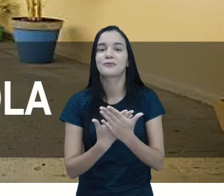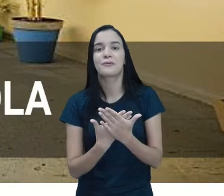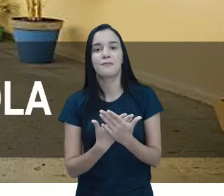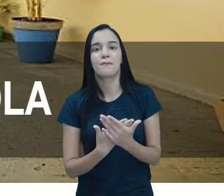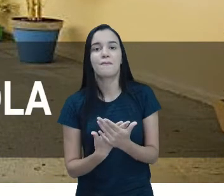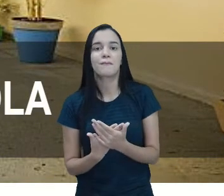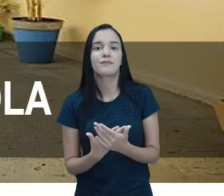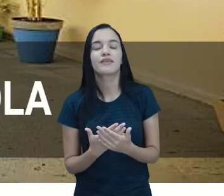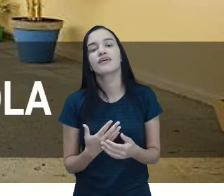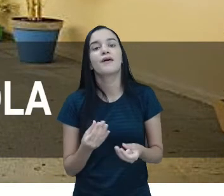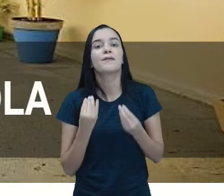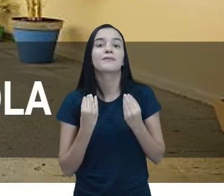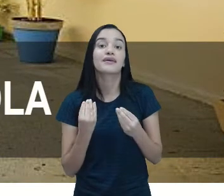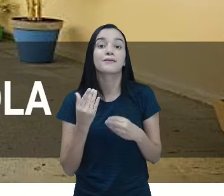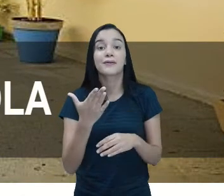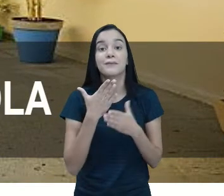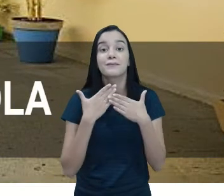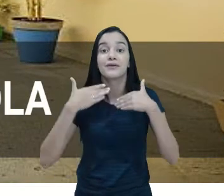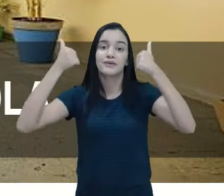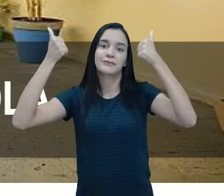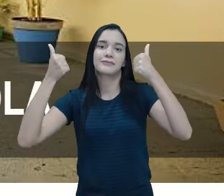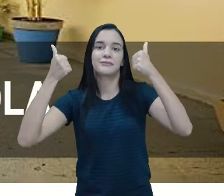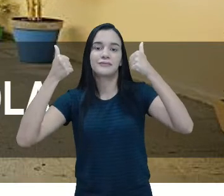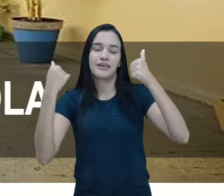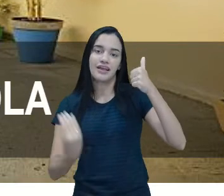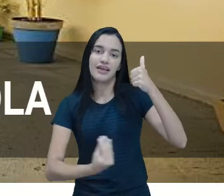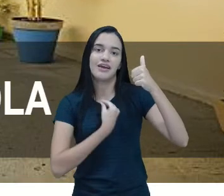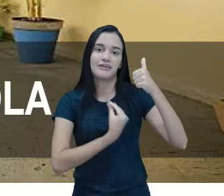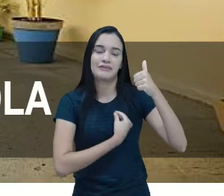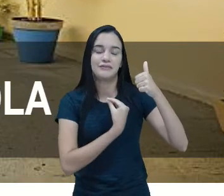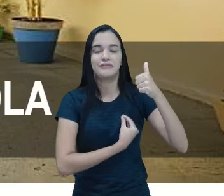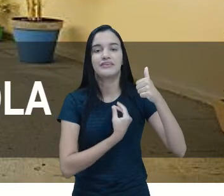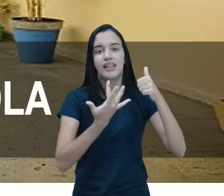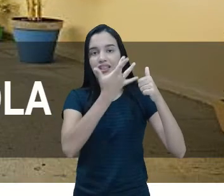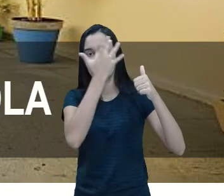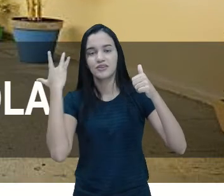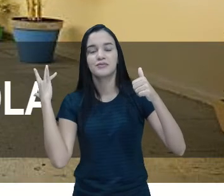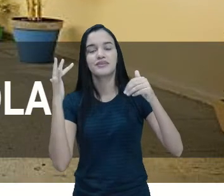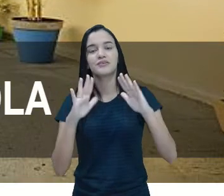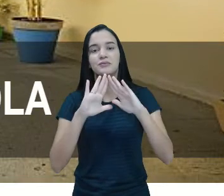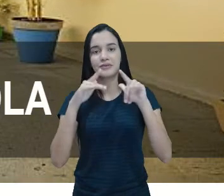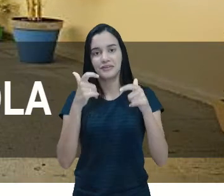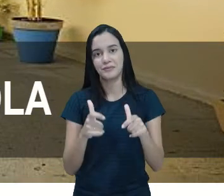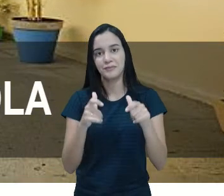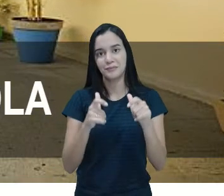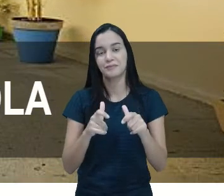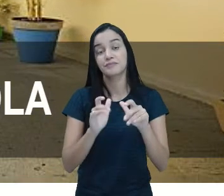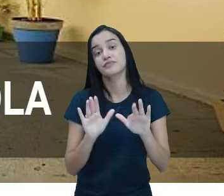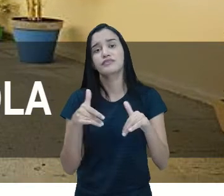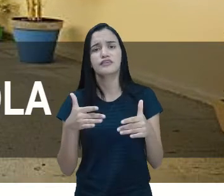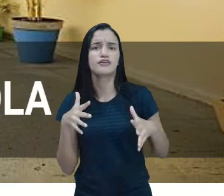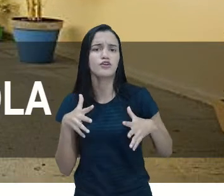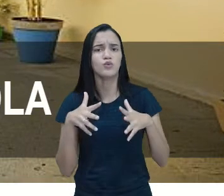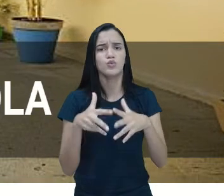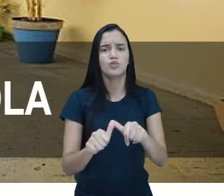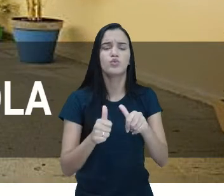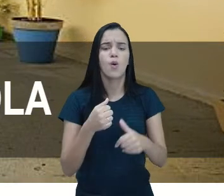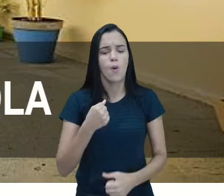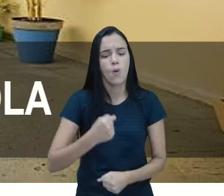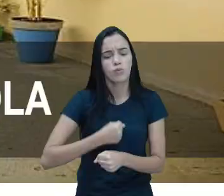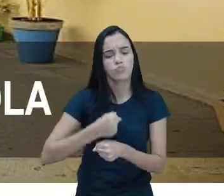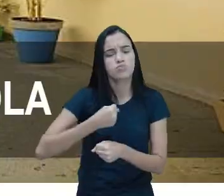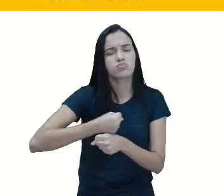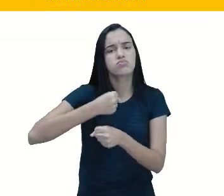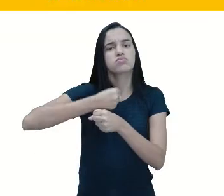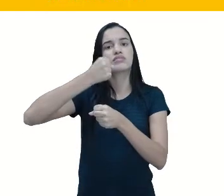que servem para melhorar a vida das pessoas que moram na cidade. Então, tudo isso foi sendo construído com